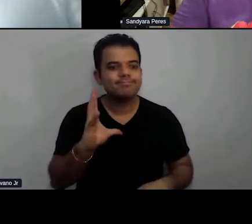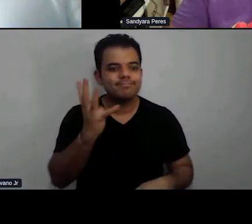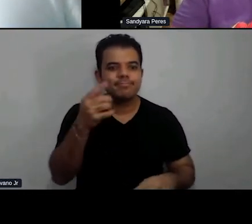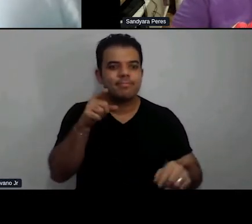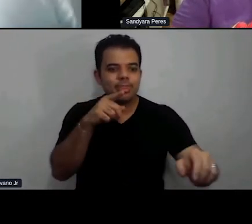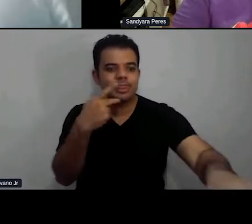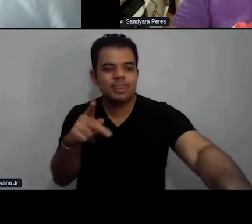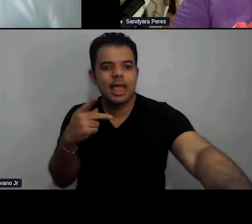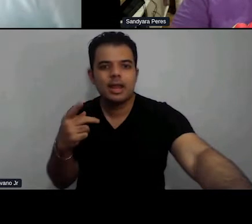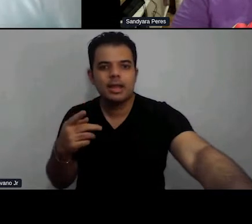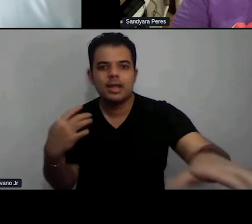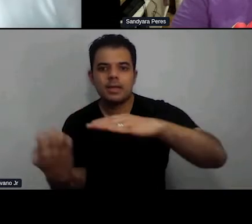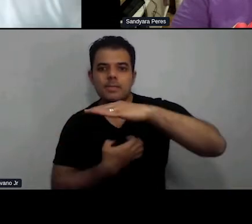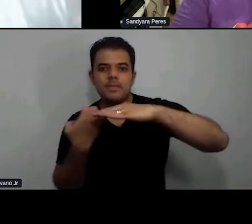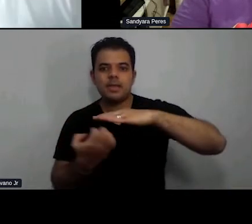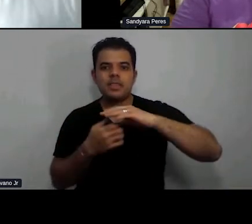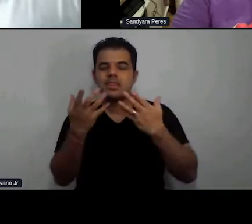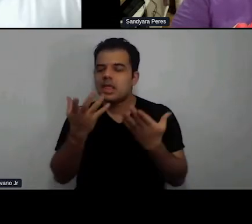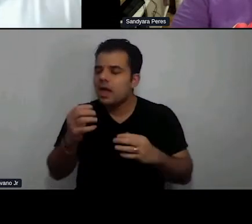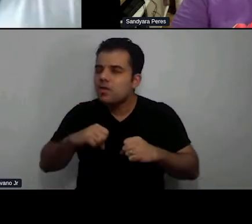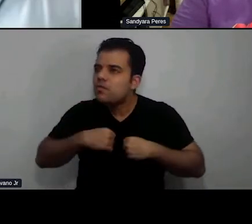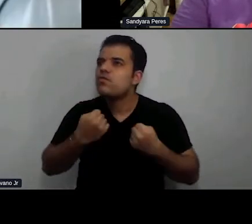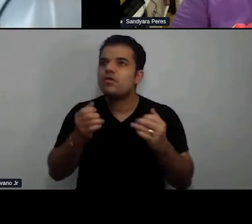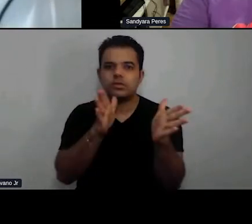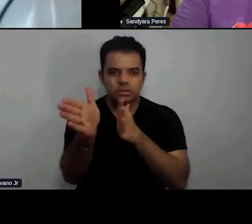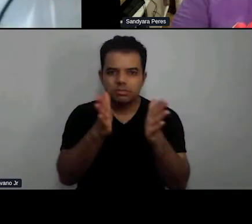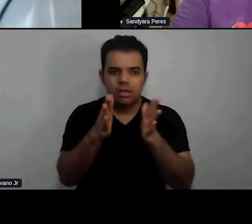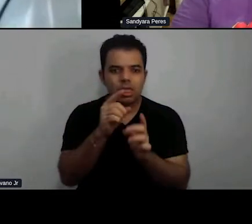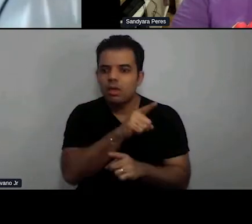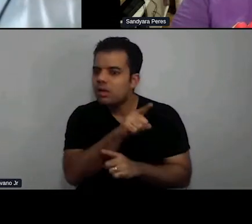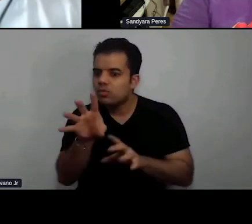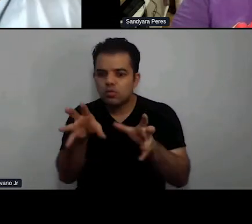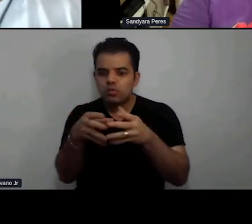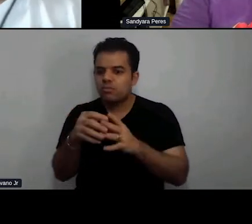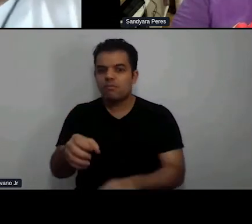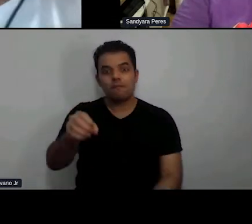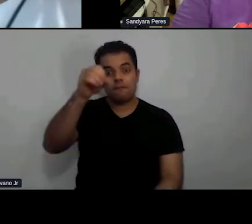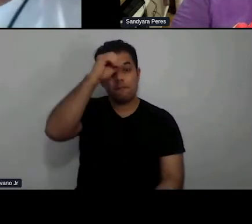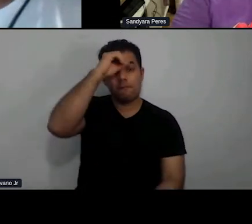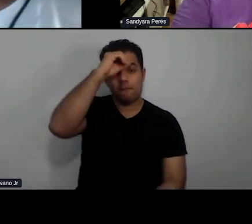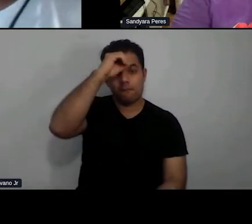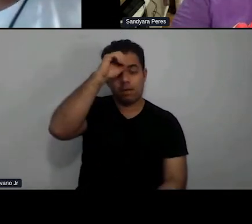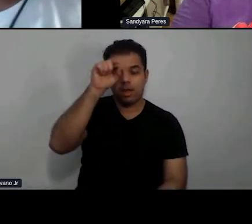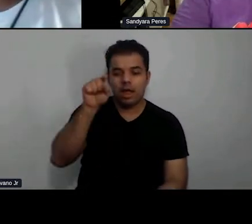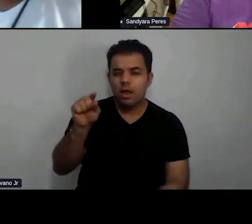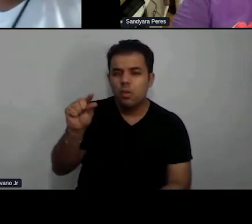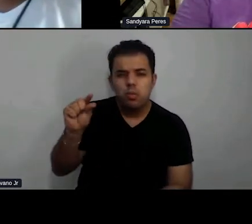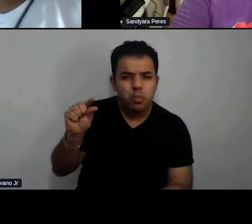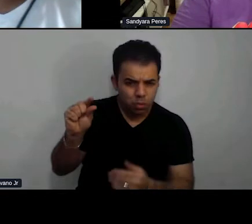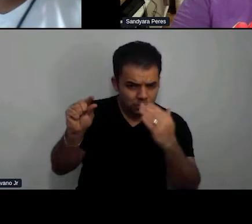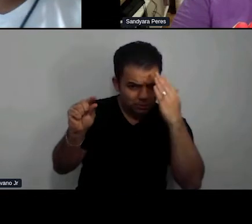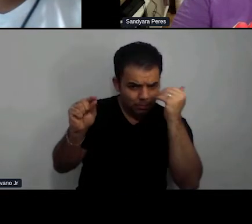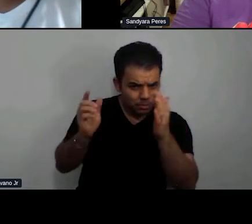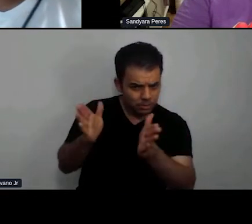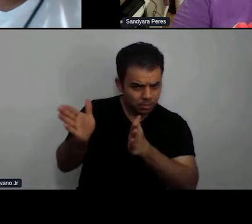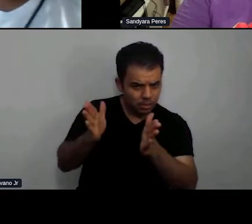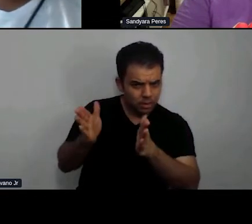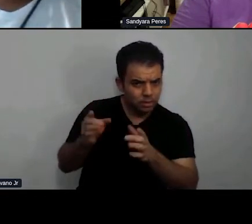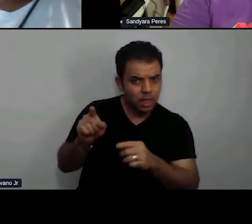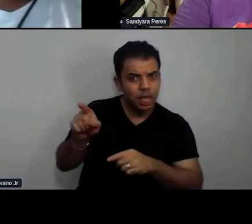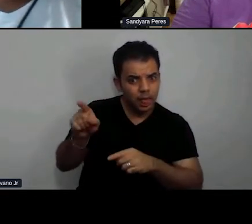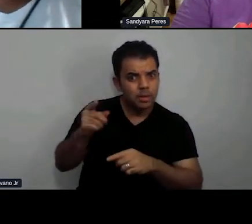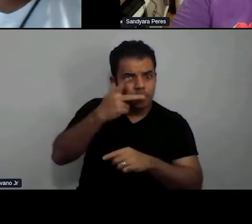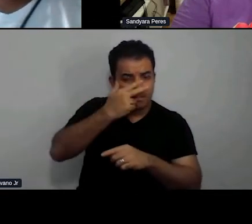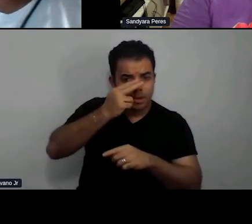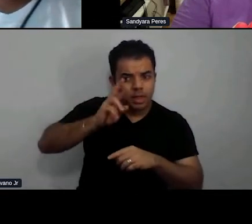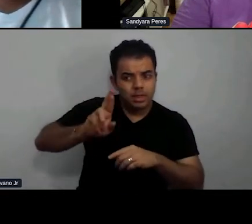intenção de fazer acessibilidade. Ninguém sabe de nada. Então, a pessoa que sabe um pouquinho mais, querendo ou não, ela vai